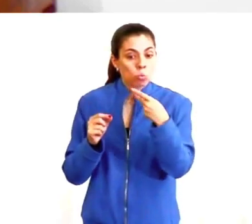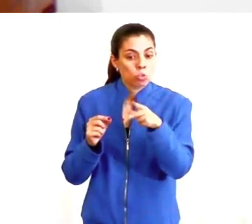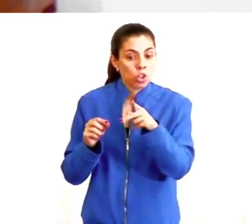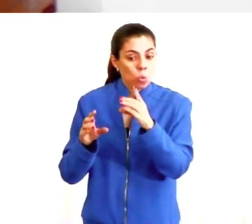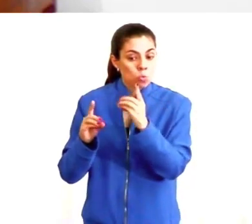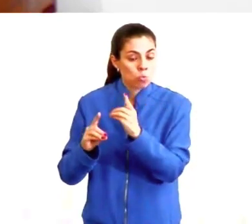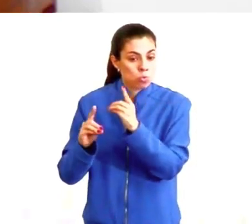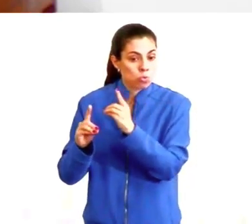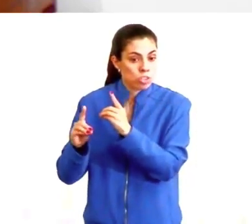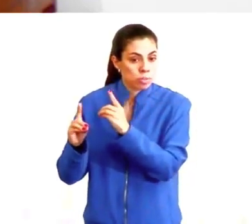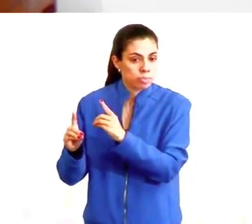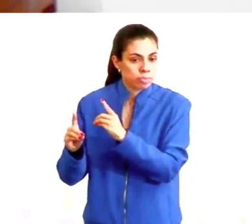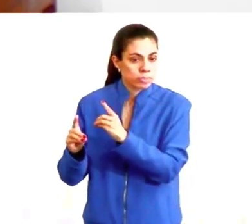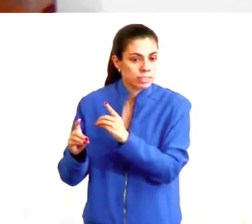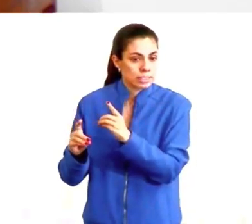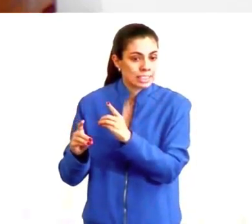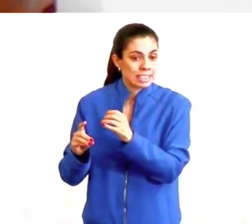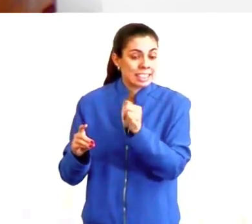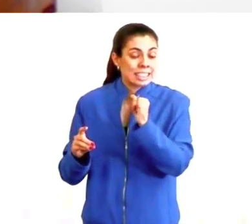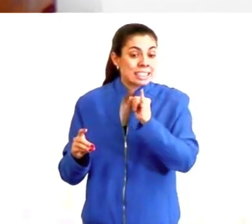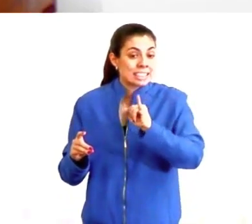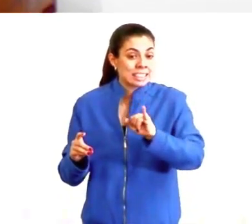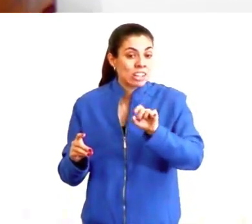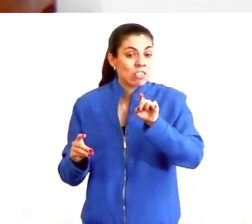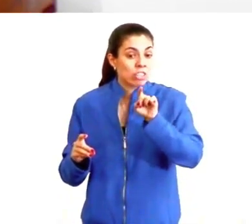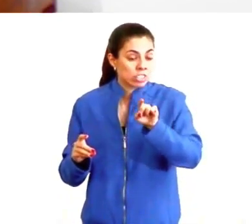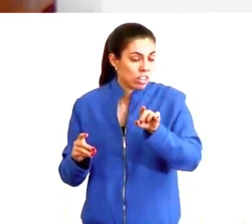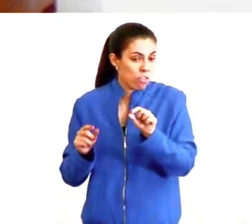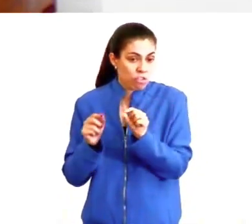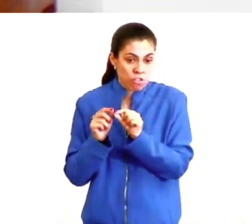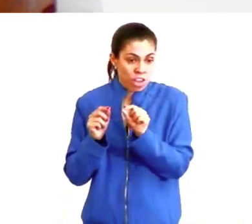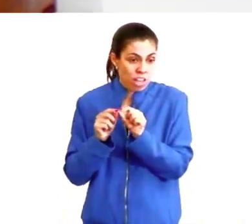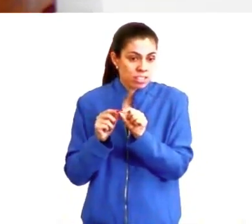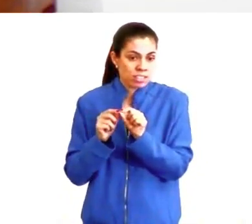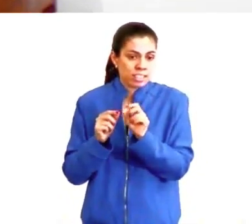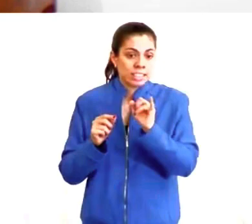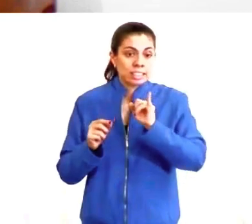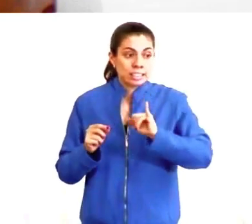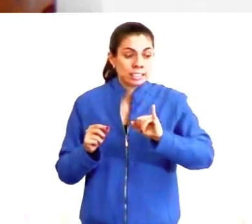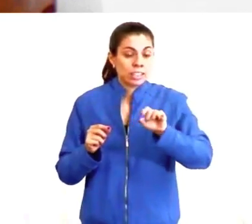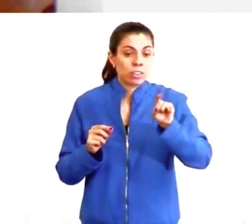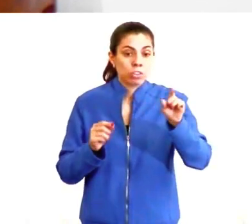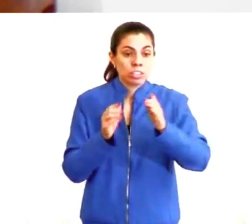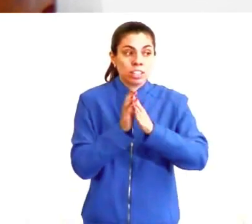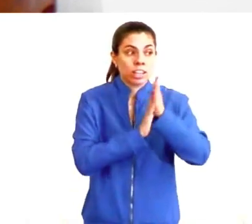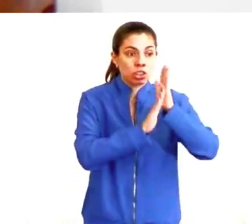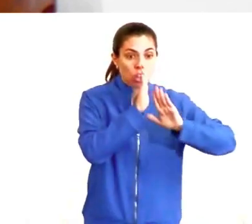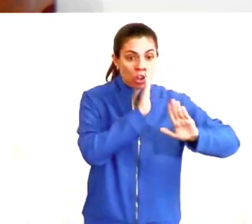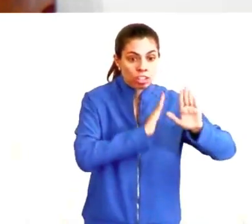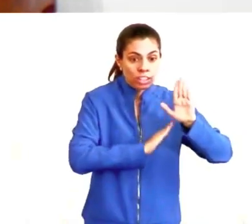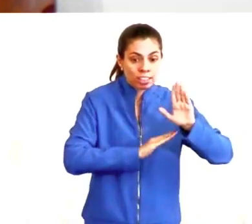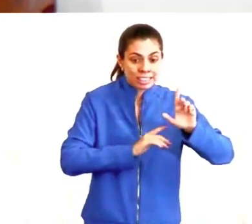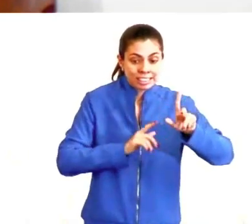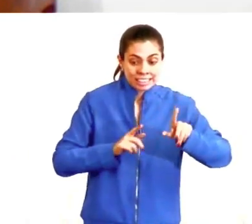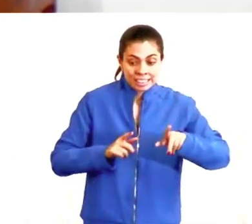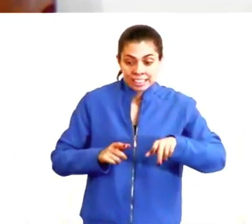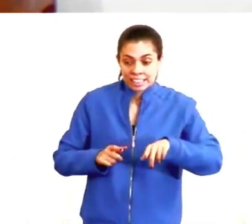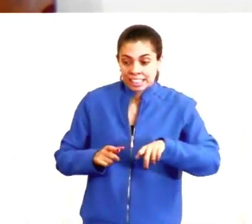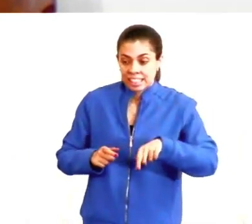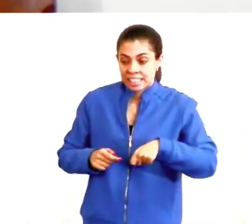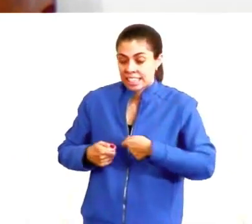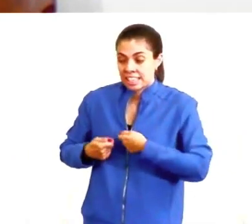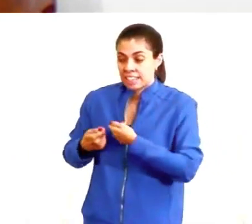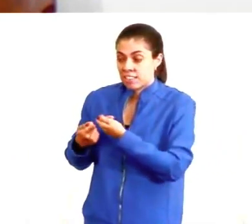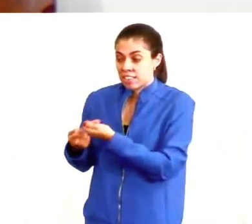Se você já o faz, se você já multiplica dessa adoração, se você já está levando alguém a adorar, você já é um discipulador. Você está